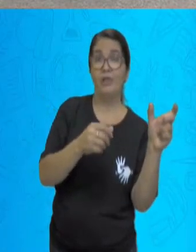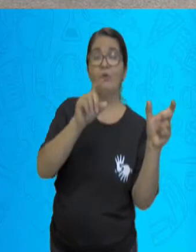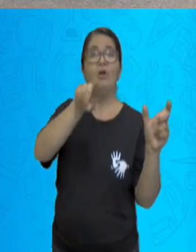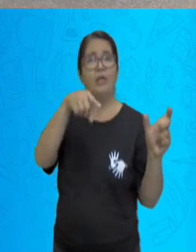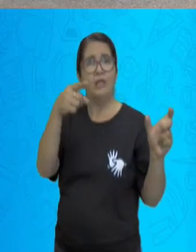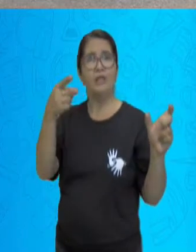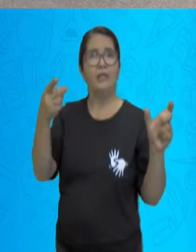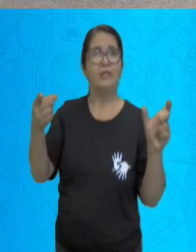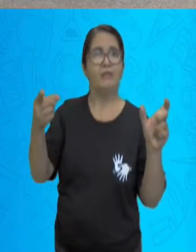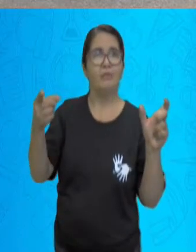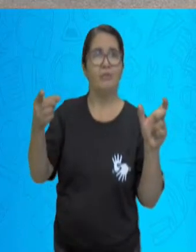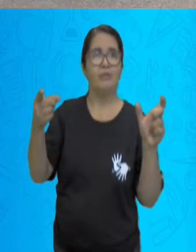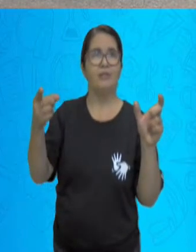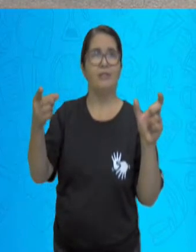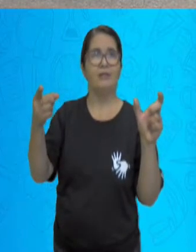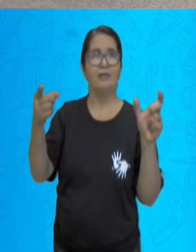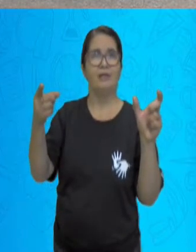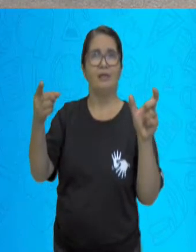palavra.